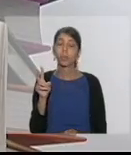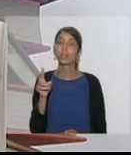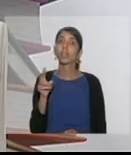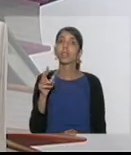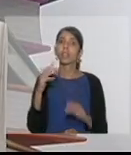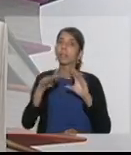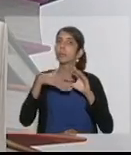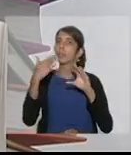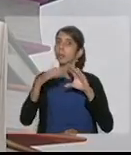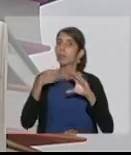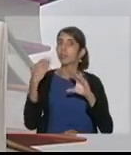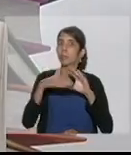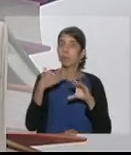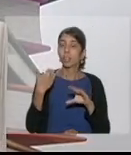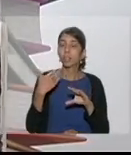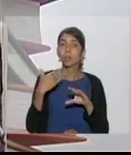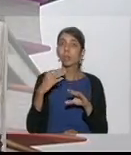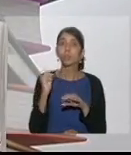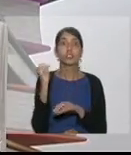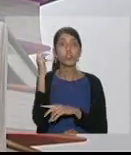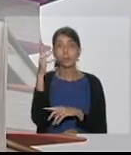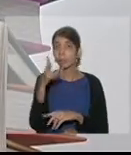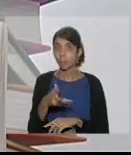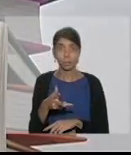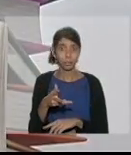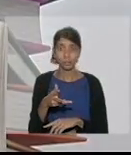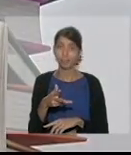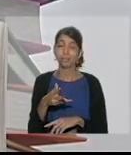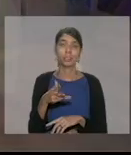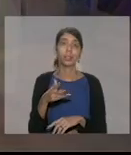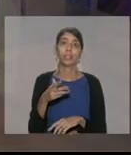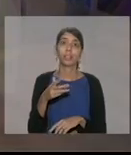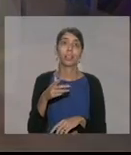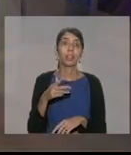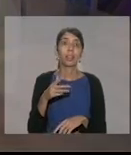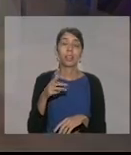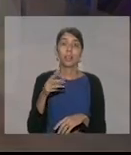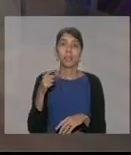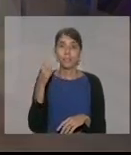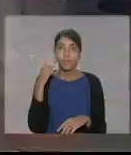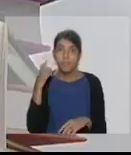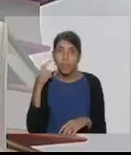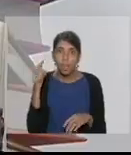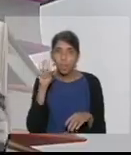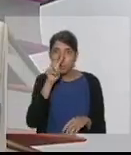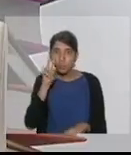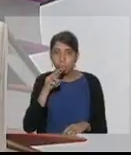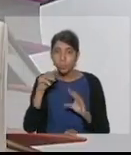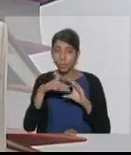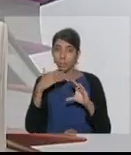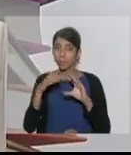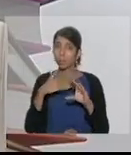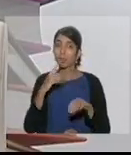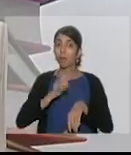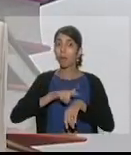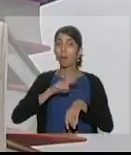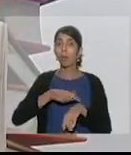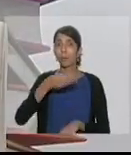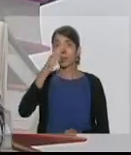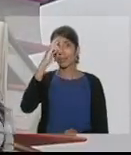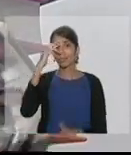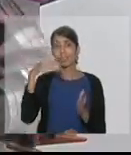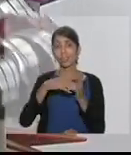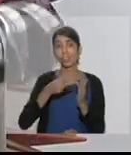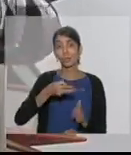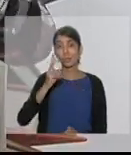a quantidade de e-mails, porque os meus e-mails só chegam de madrugada. Se você chegar, pegar minha caixa de e-mail, meus e-mails chegam entre meia-noite